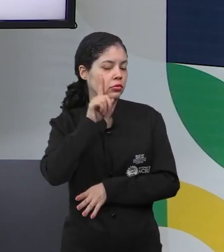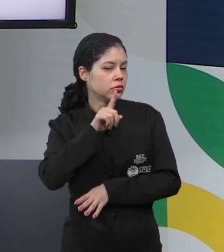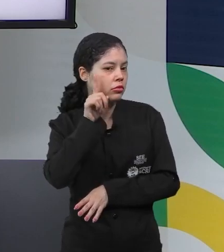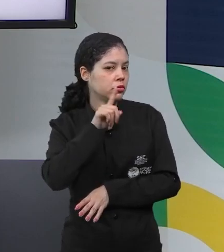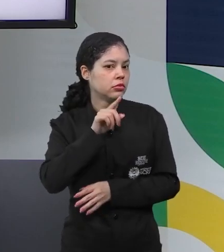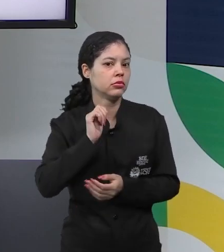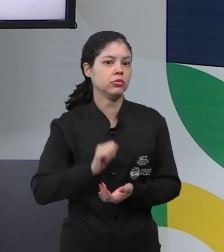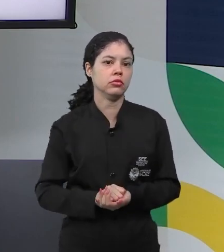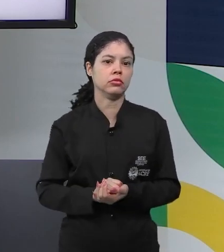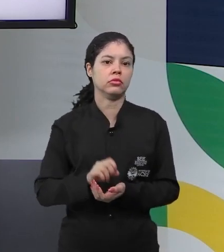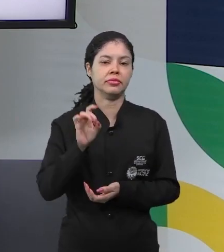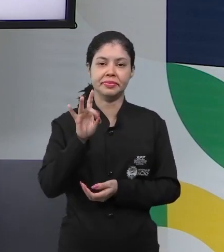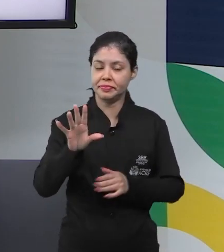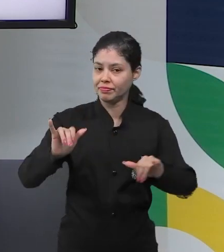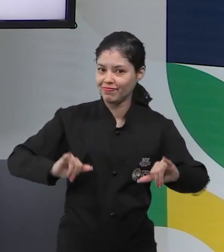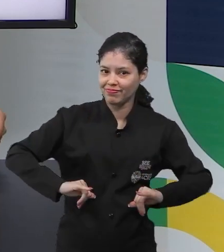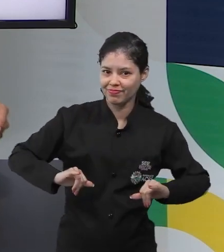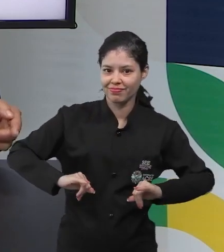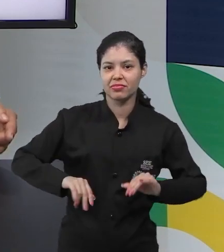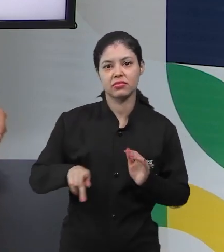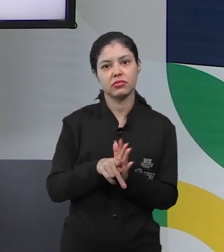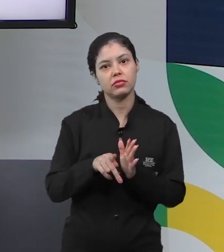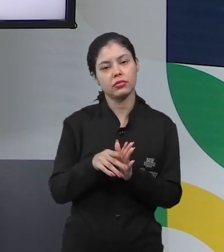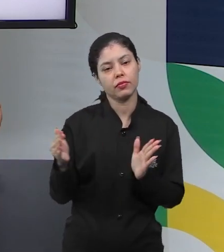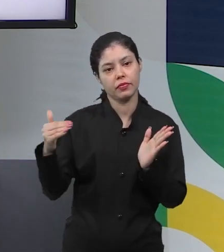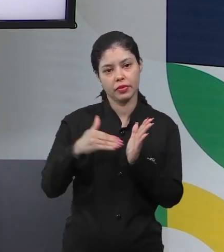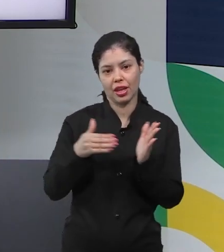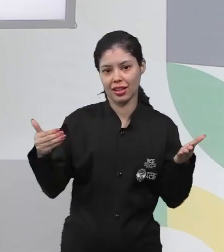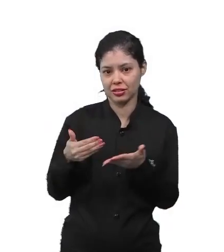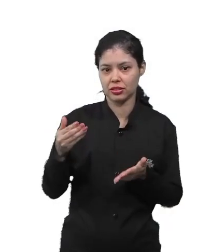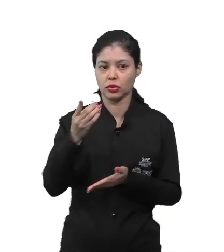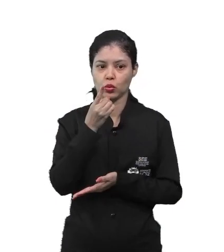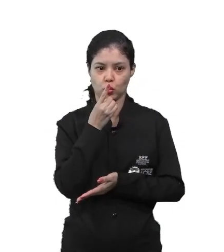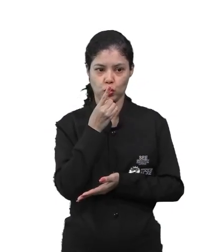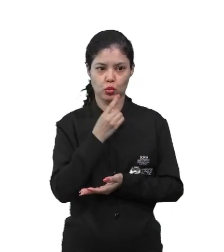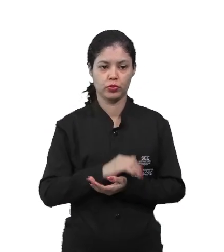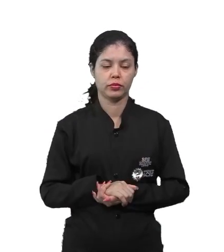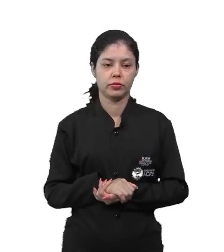Unidos, mas sofre bloqueio até os dias atuais.